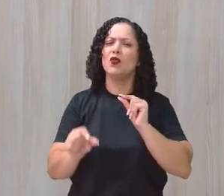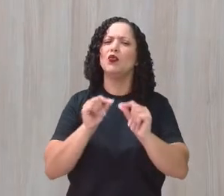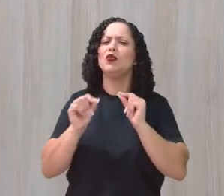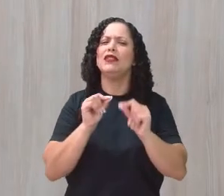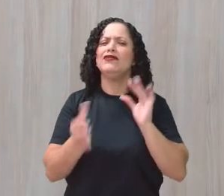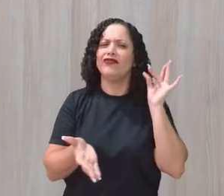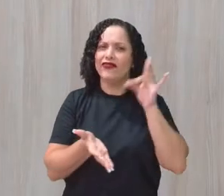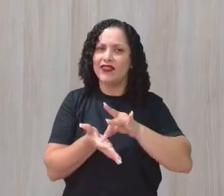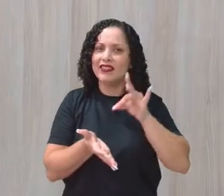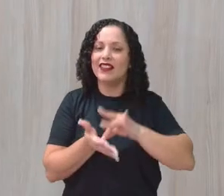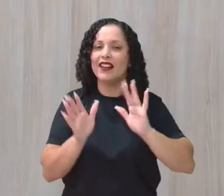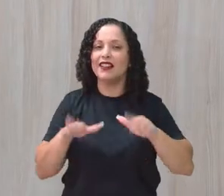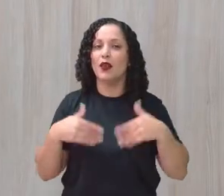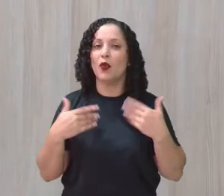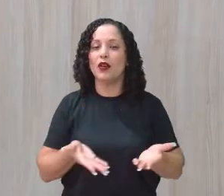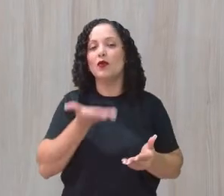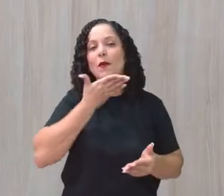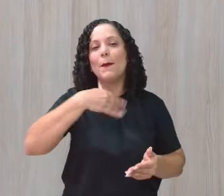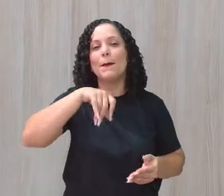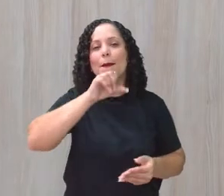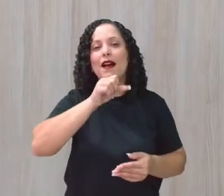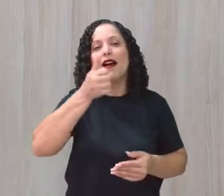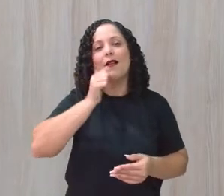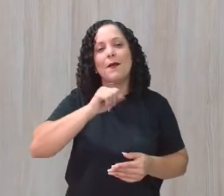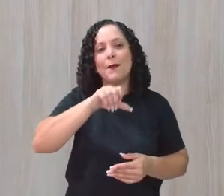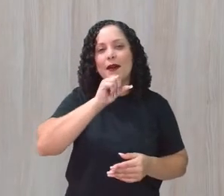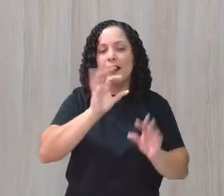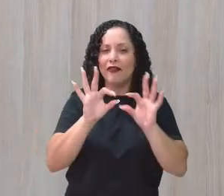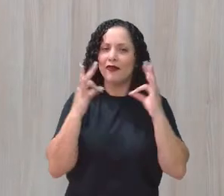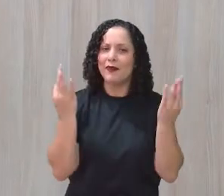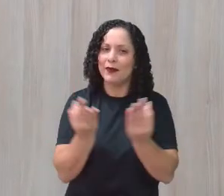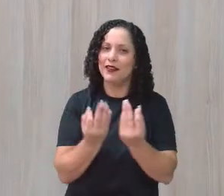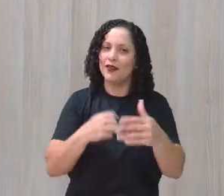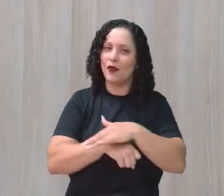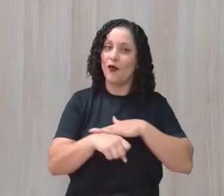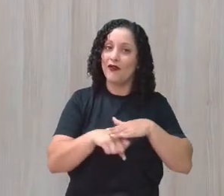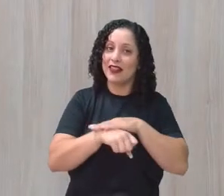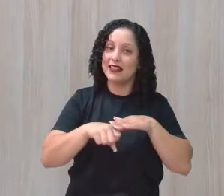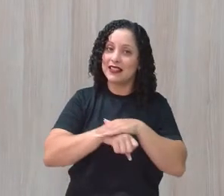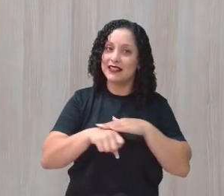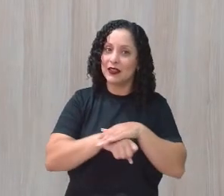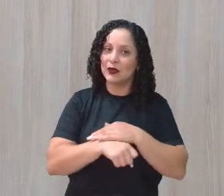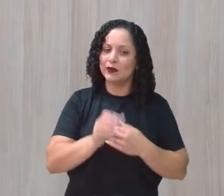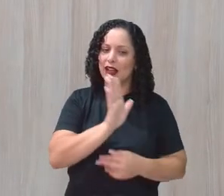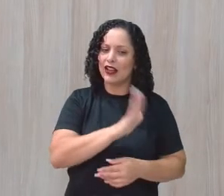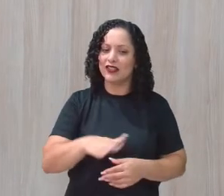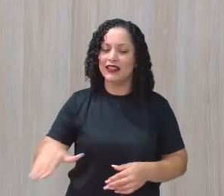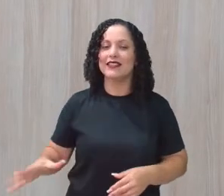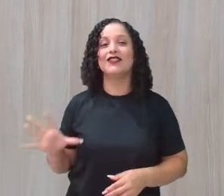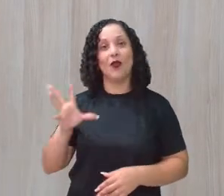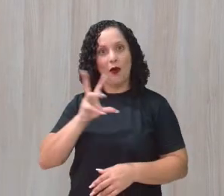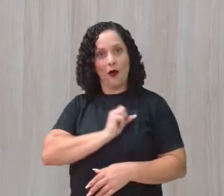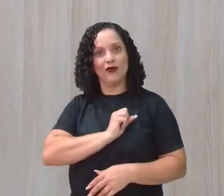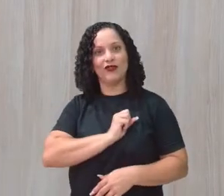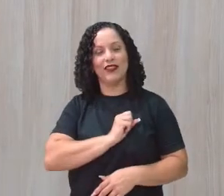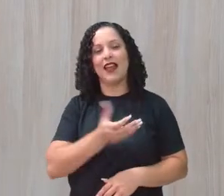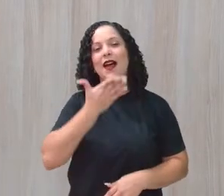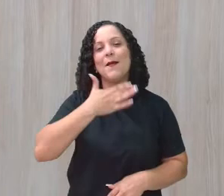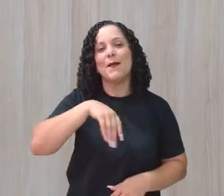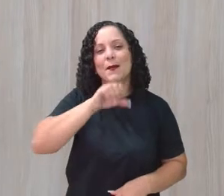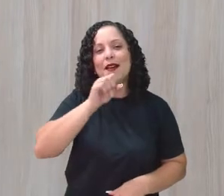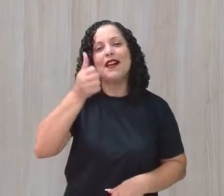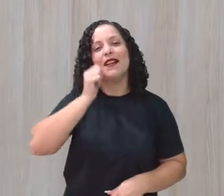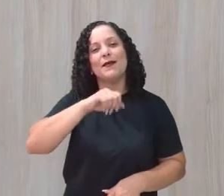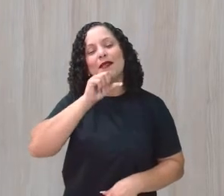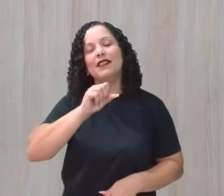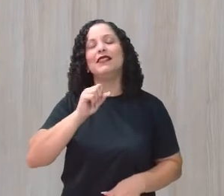os pais estão conversando, não é, geralmente assim, as crianças, os adolescentes adoram, né? Enquanto o pai conversa